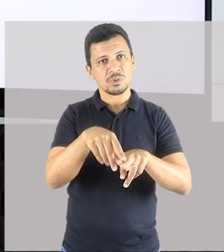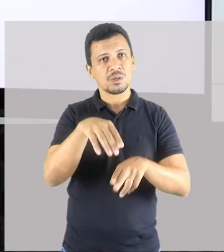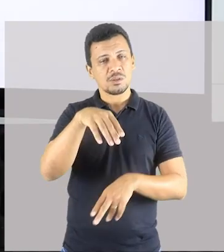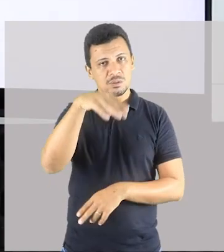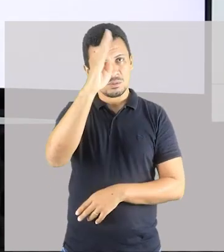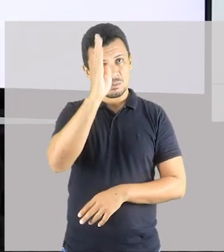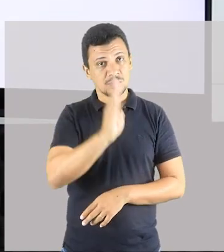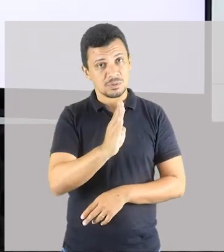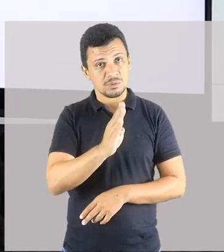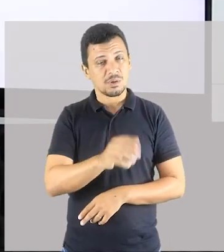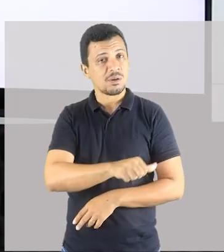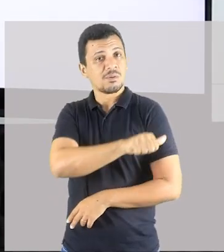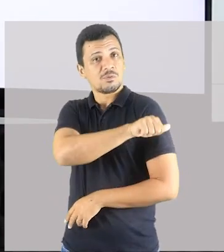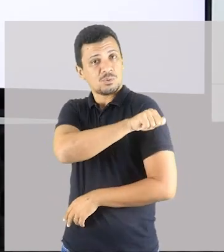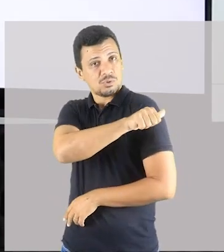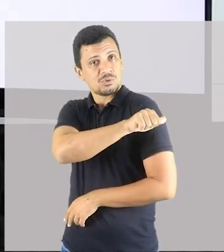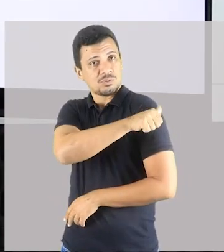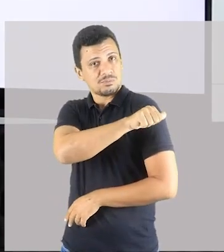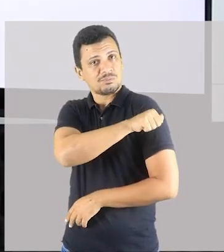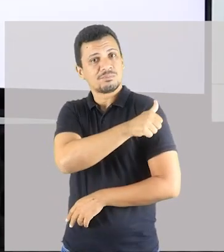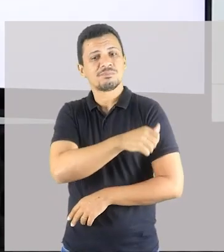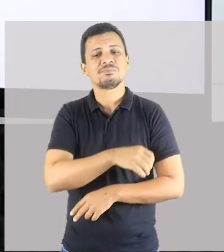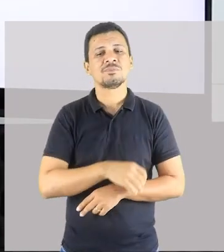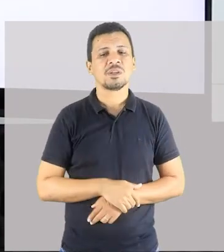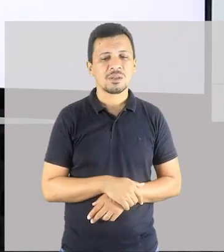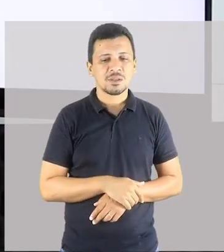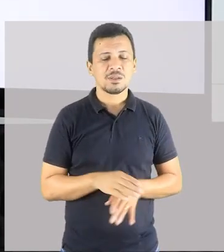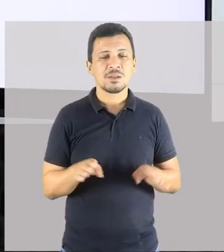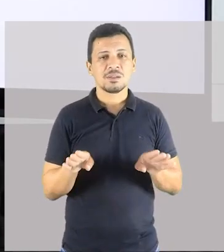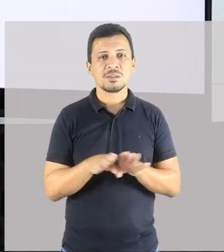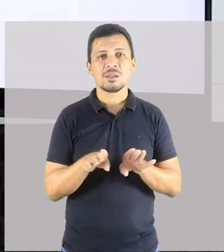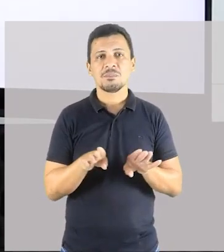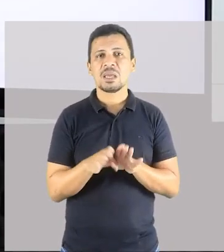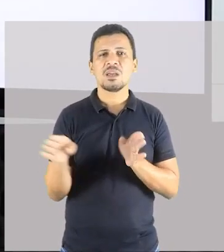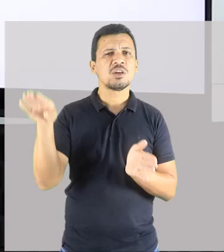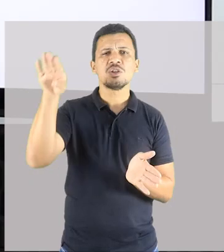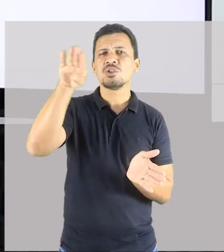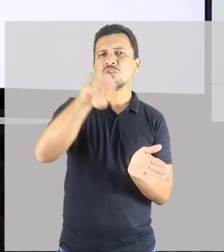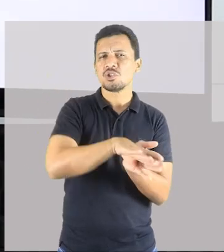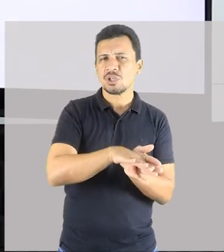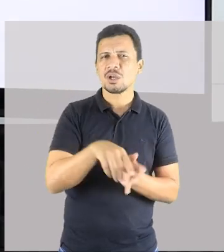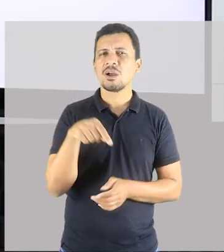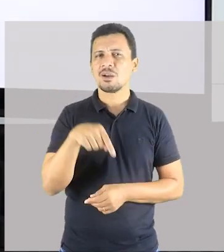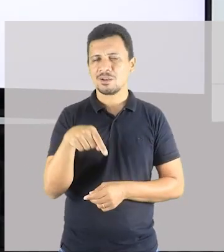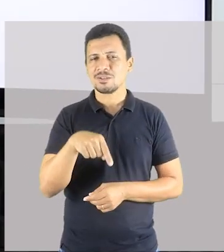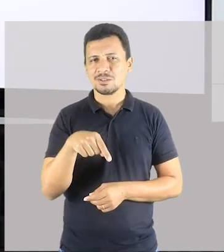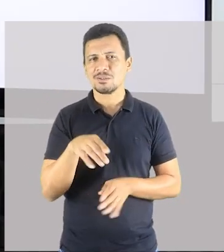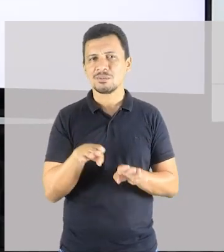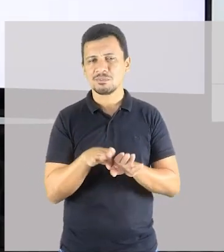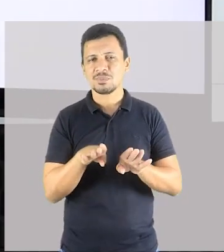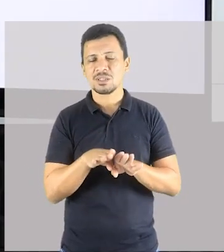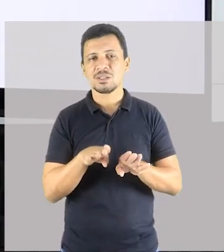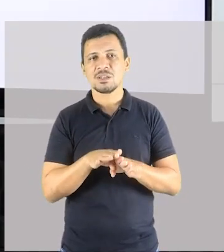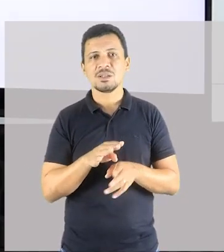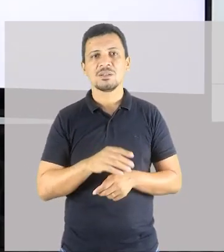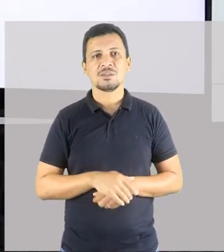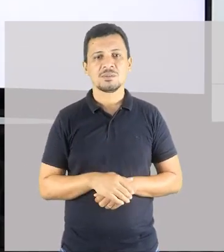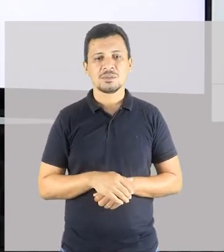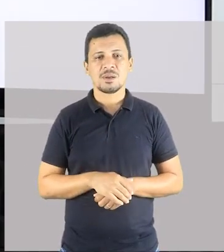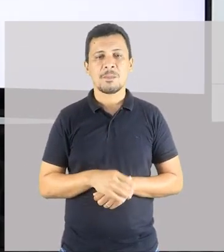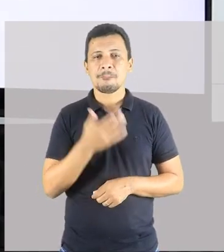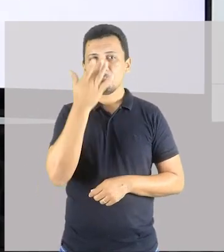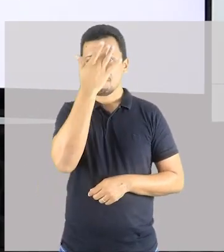prática do skate foi no Rio de Janeiro. Uma outra forma de ter chegado aqui, segundo os historiadores, foi através